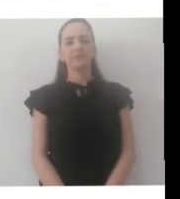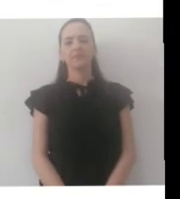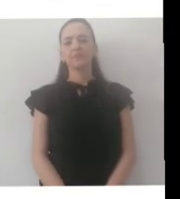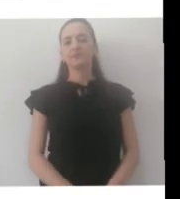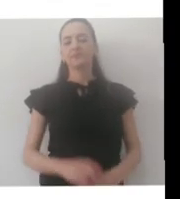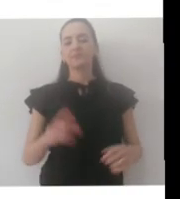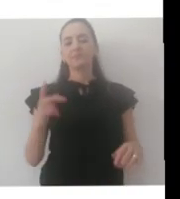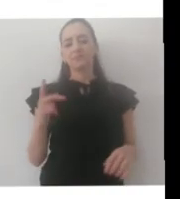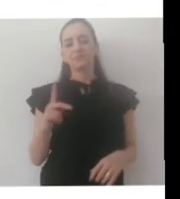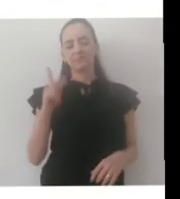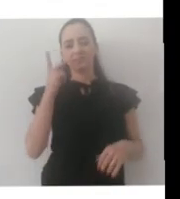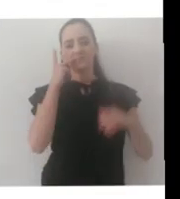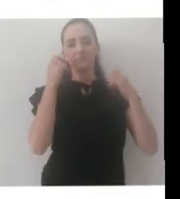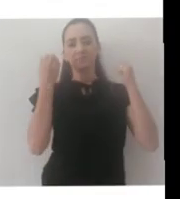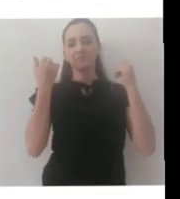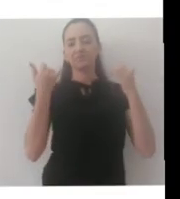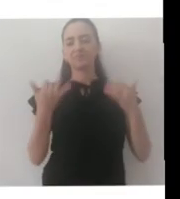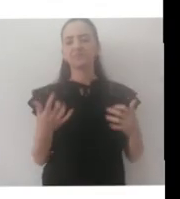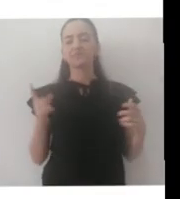Piaget